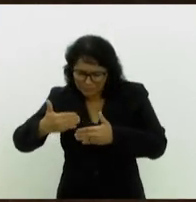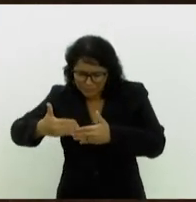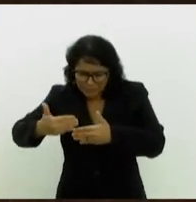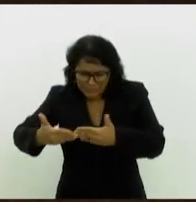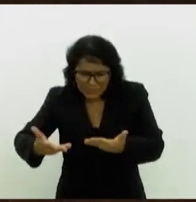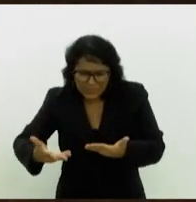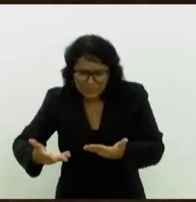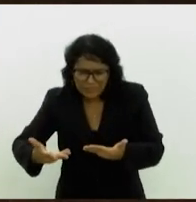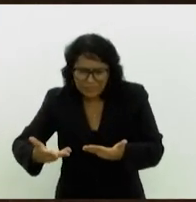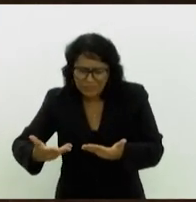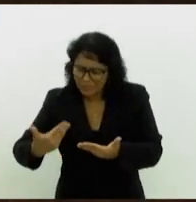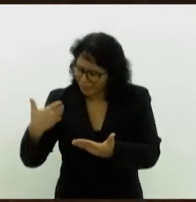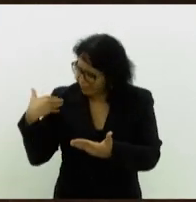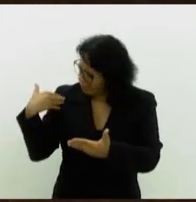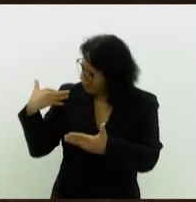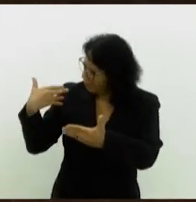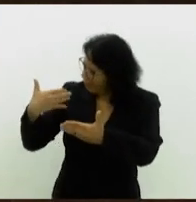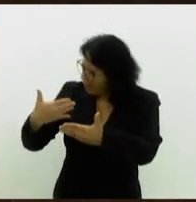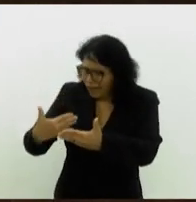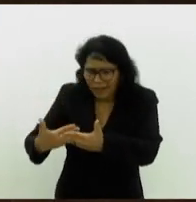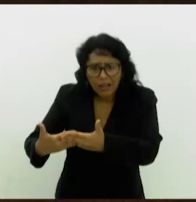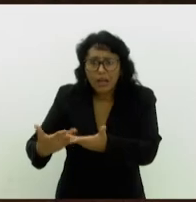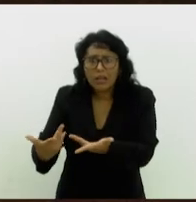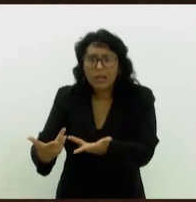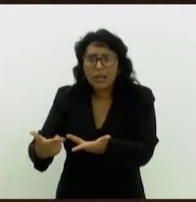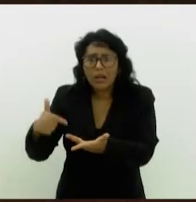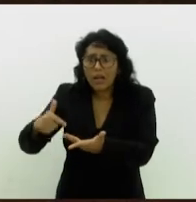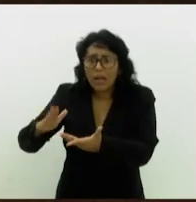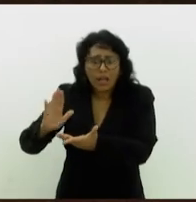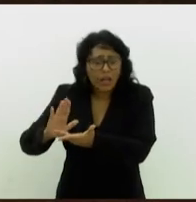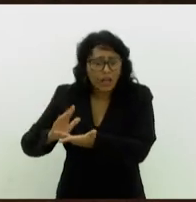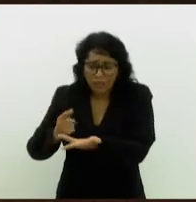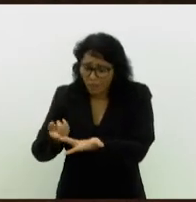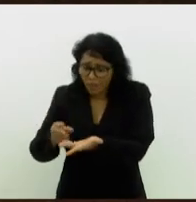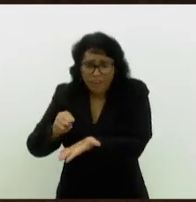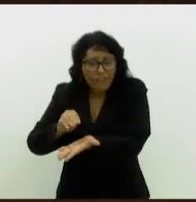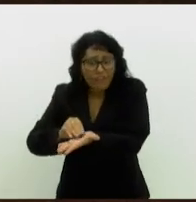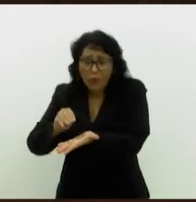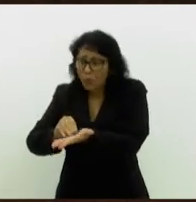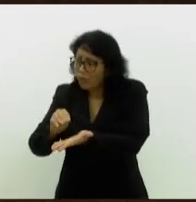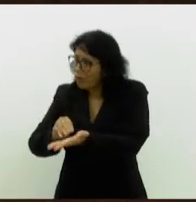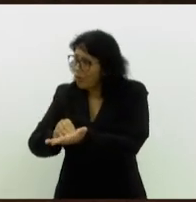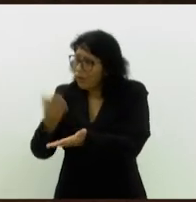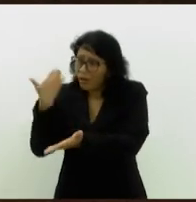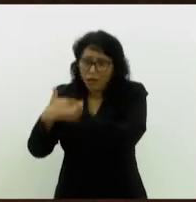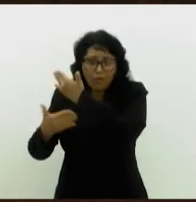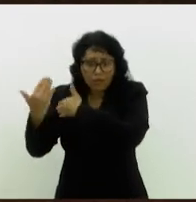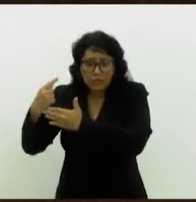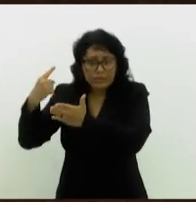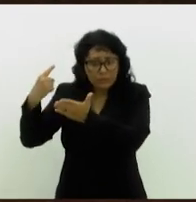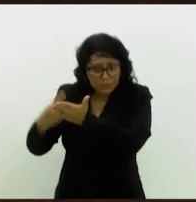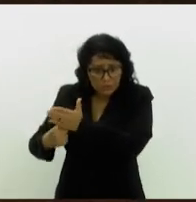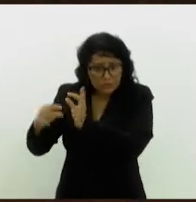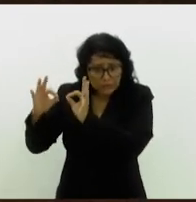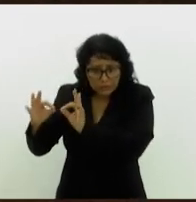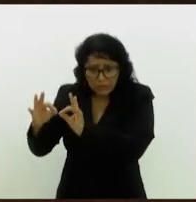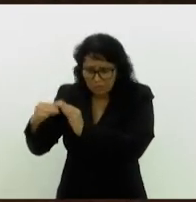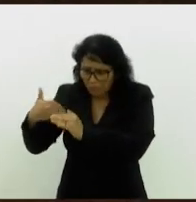haja toda essa demanda para fazer o pagamento devido senhora